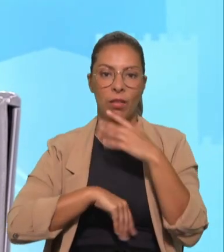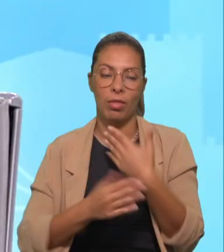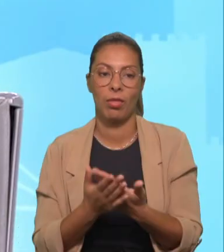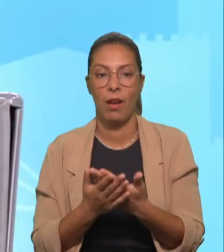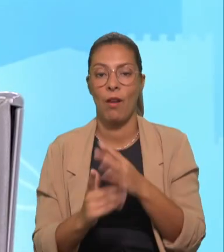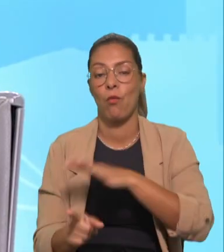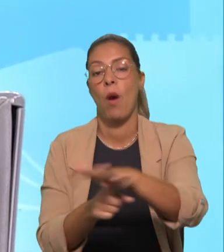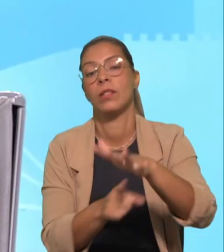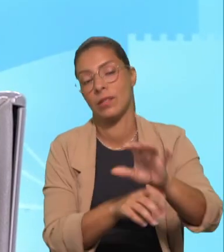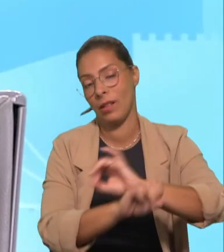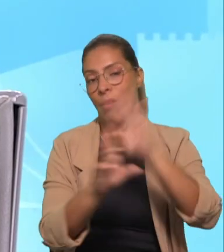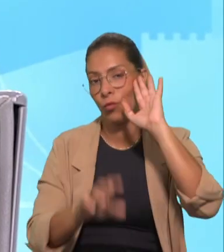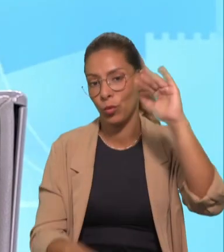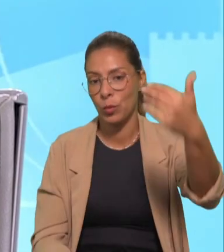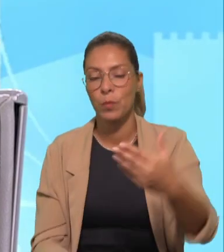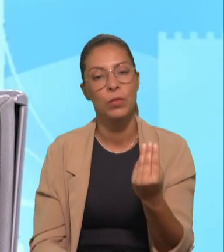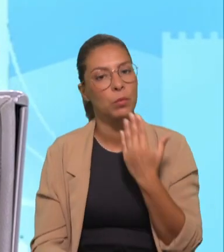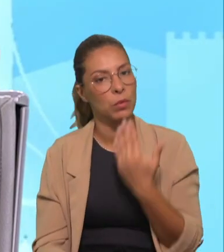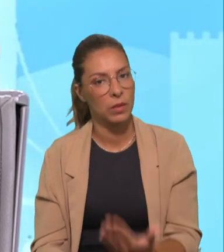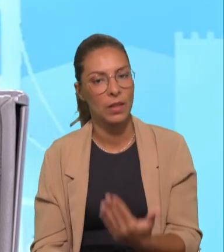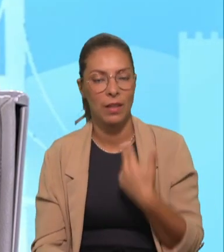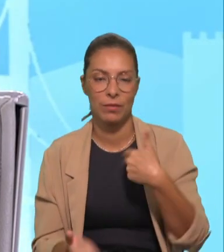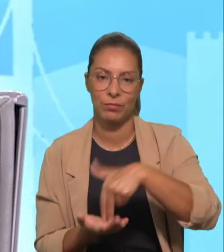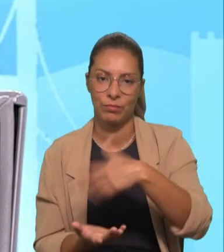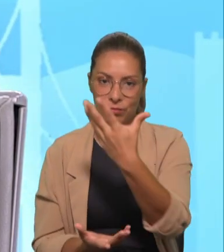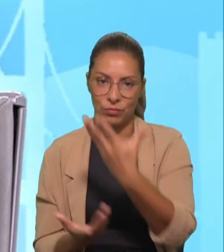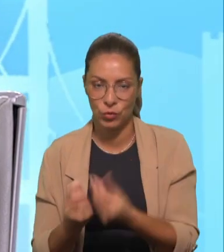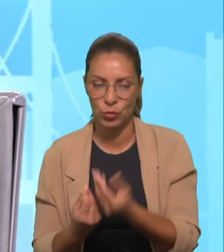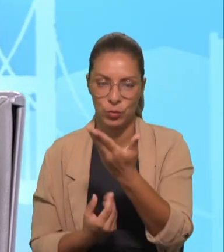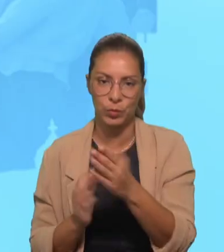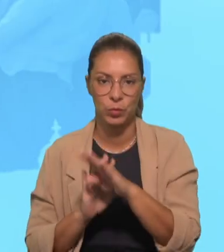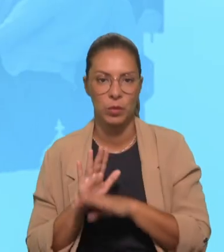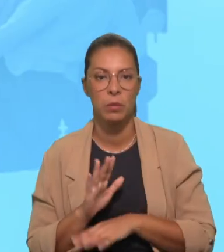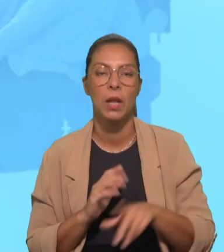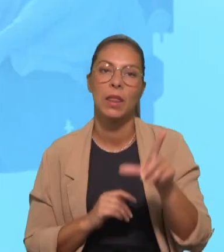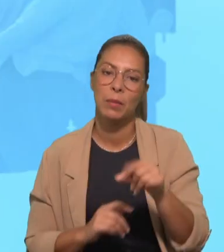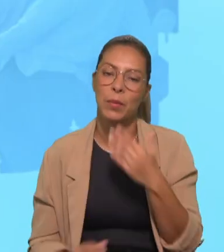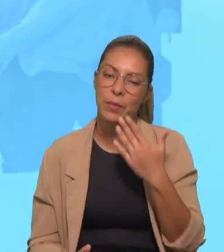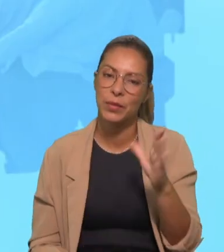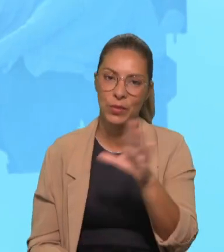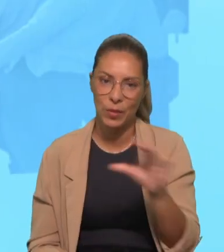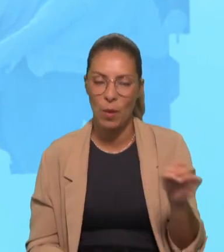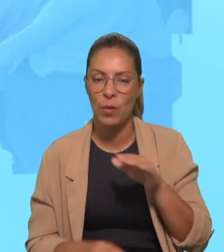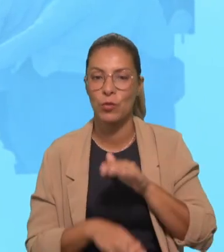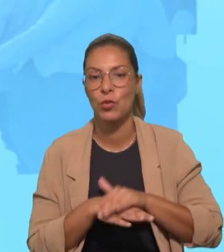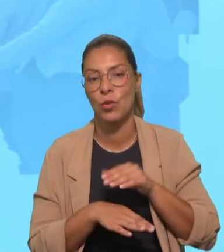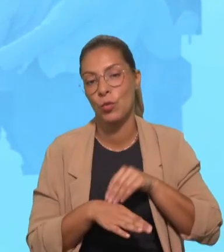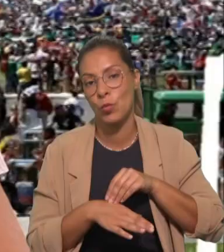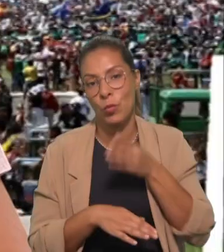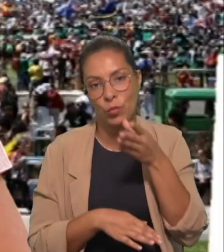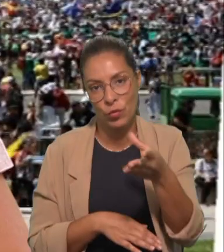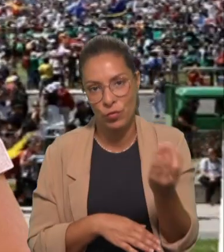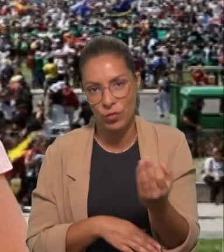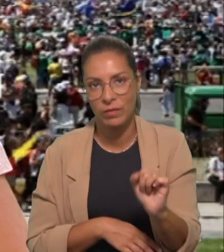missão é isso mesmo. Muito bem. Padre Pedro, muito obrigada por ter Obrigado, estado obrigado. aqui também no programa e obrigada, João, também Obrigado. pelo teu testemunho. Uma boa semana